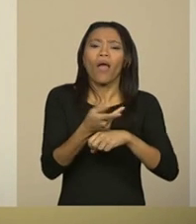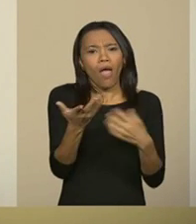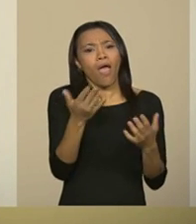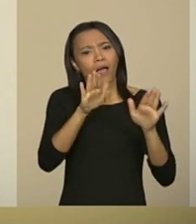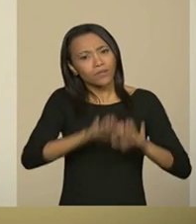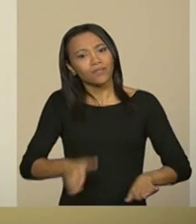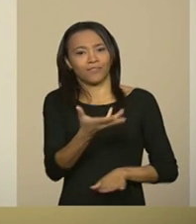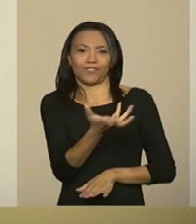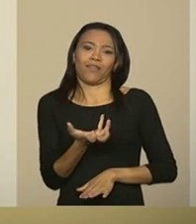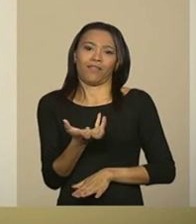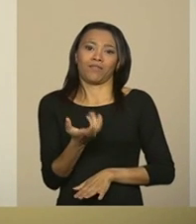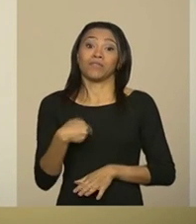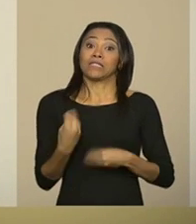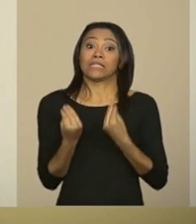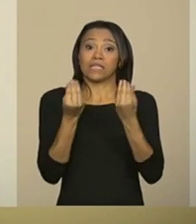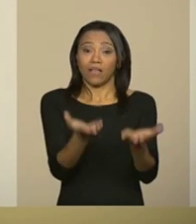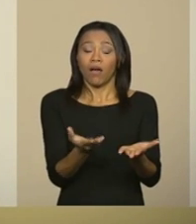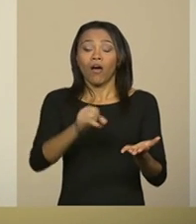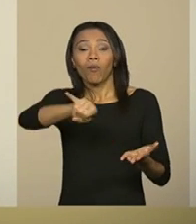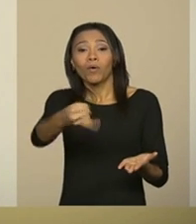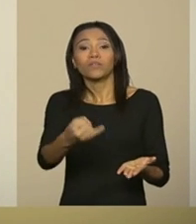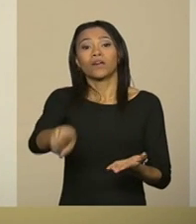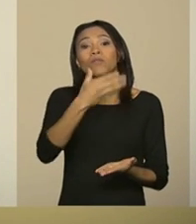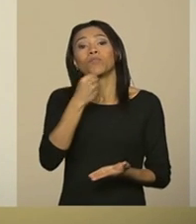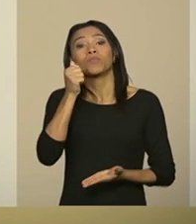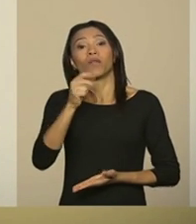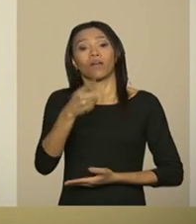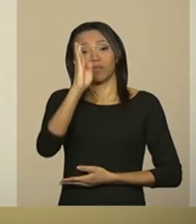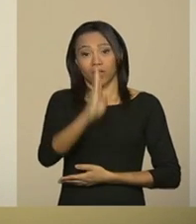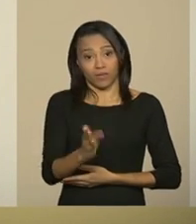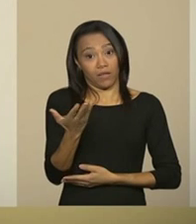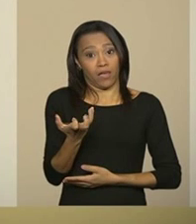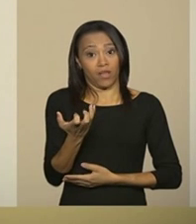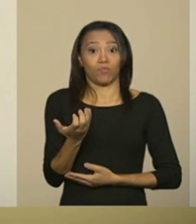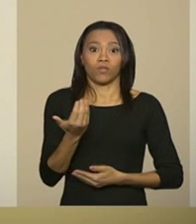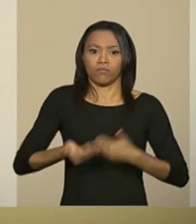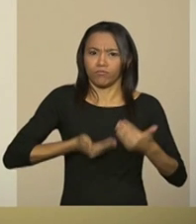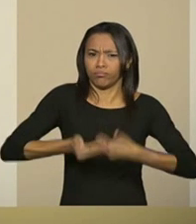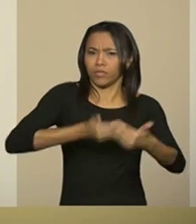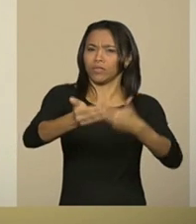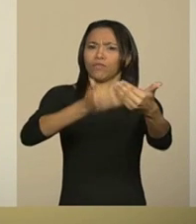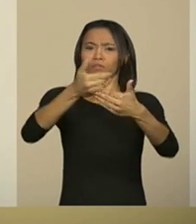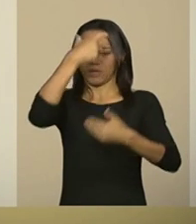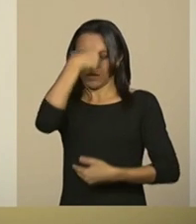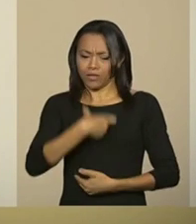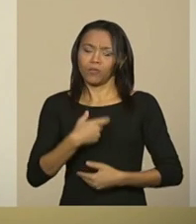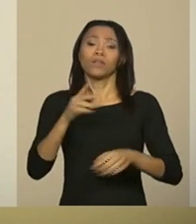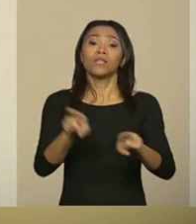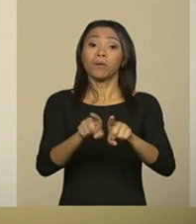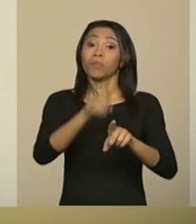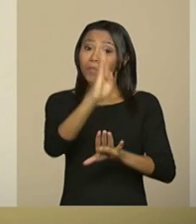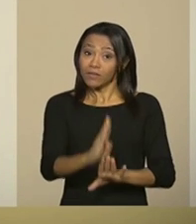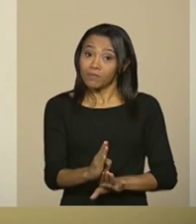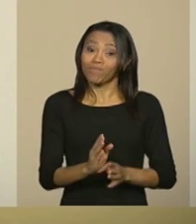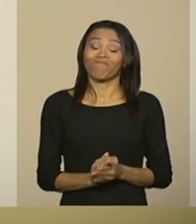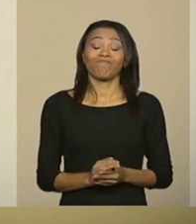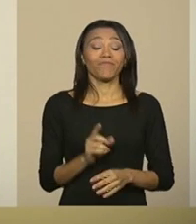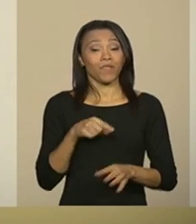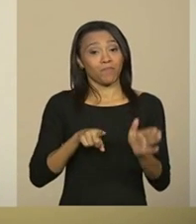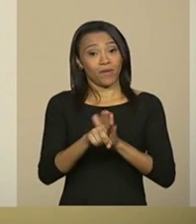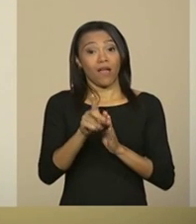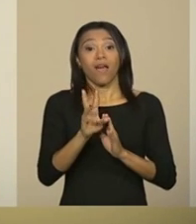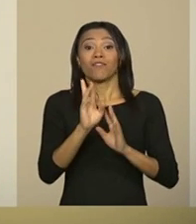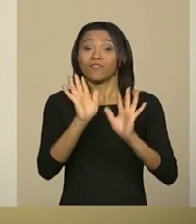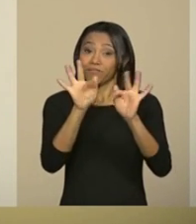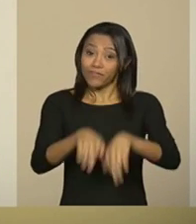dar oportunidade para os brasileiros e as brasileiras queremos gerar desenvolvimento para as pessoas e para o país a presidenta infelizmente o